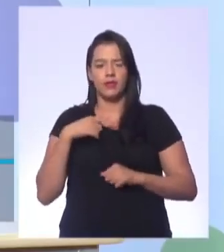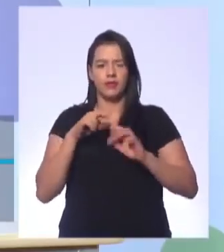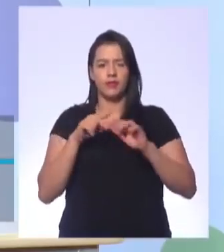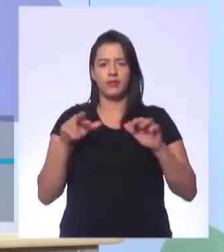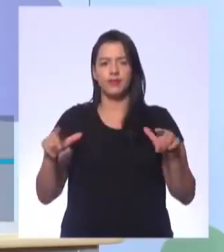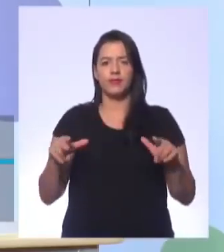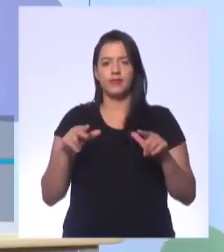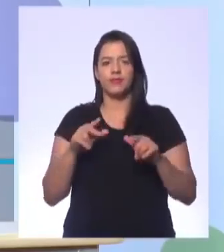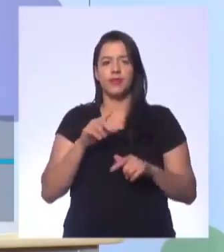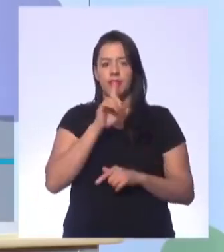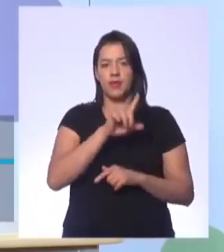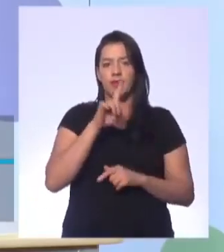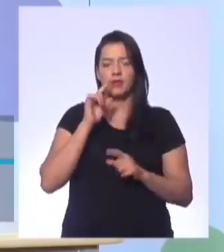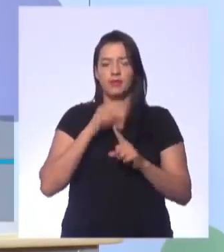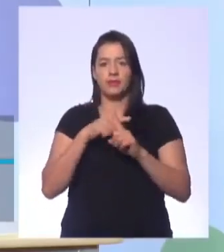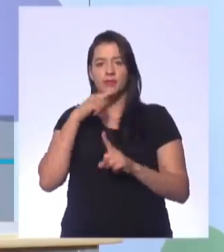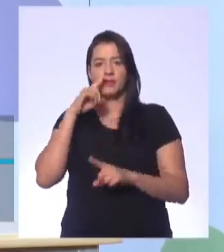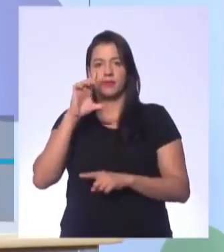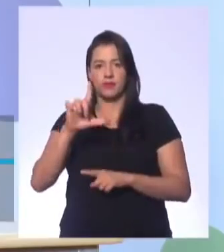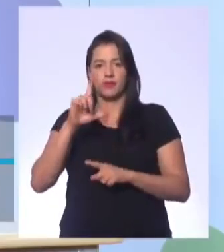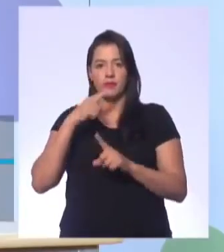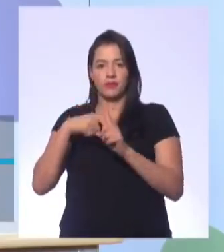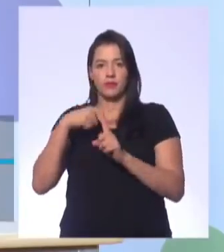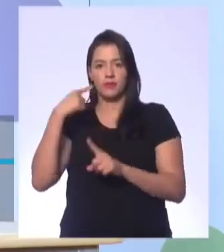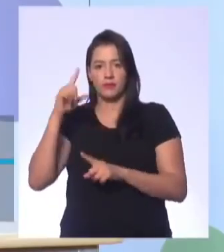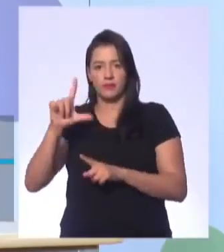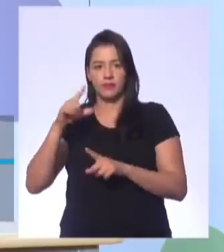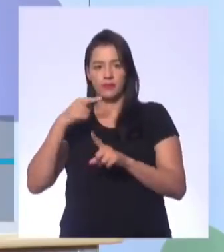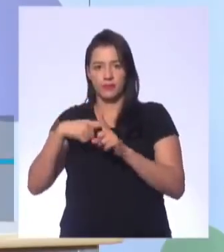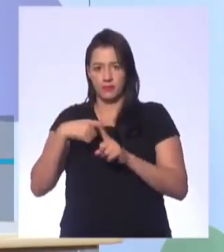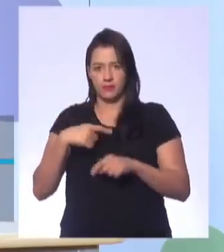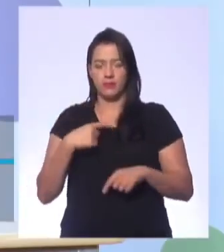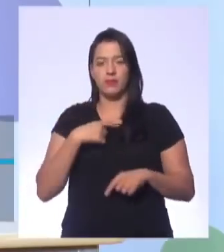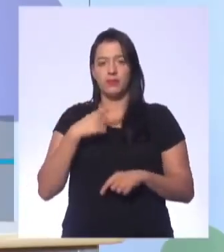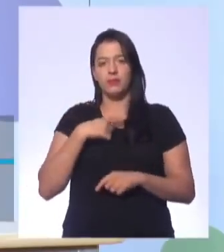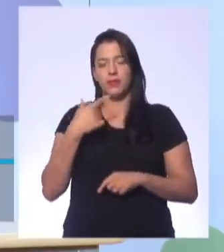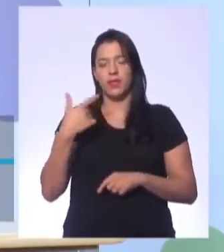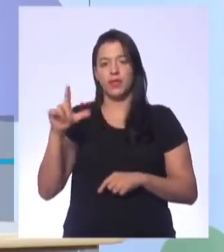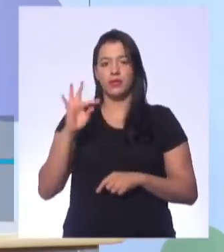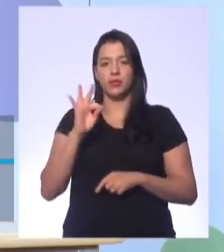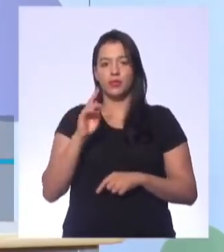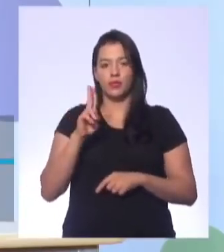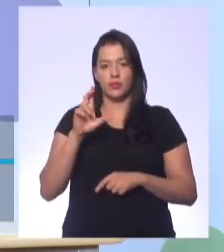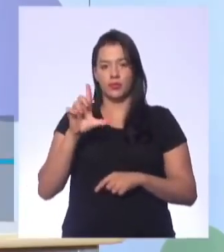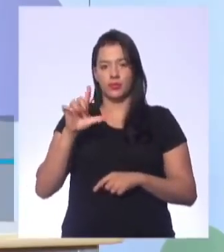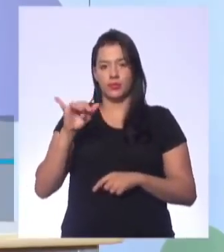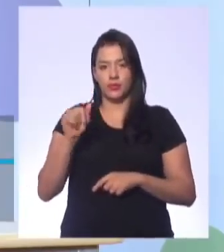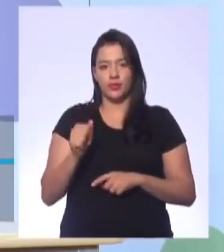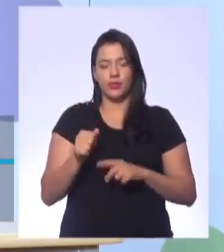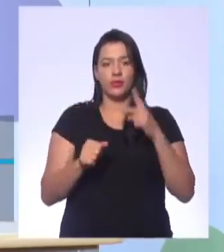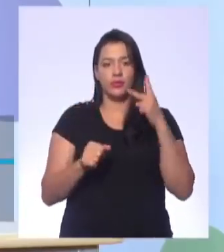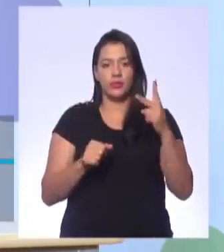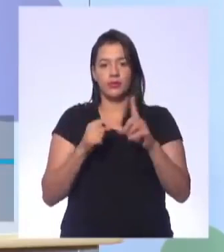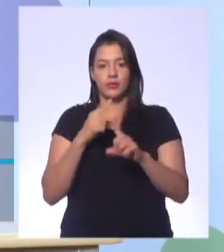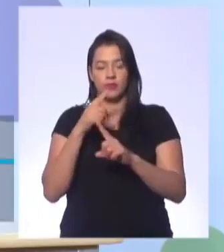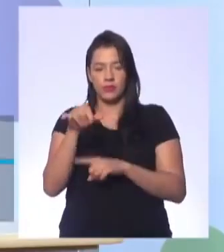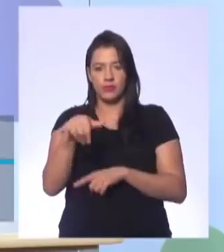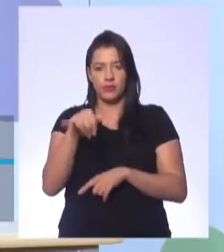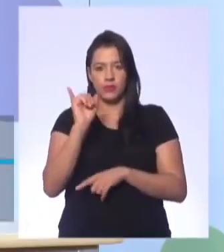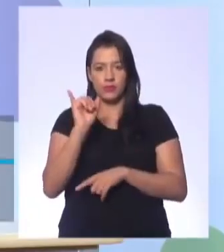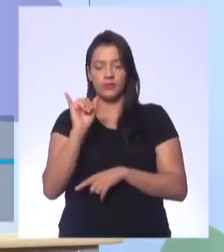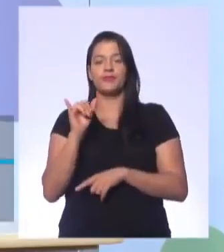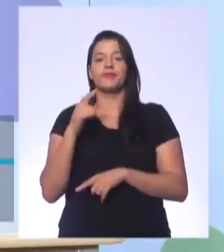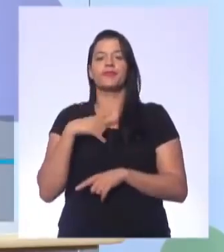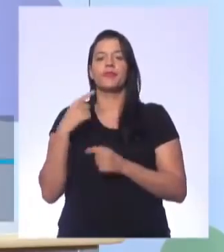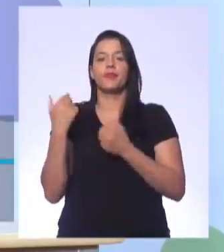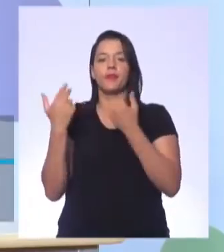aqui perímetro é ele mais L mas é Todas Iguais Jonas e aí tá a professora tulha 2 x + 2Y E aí igualou